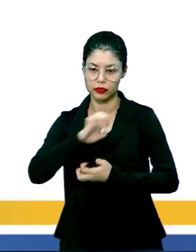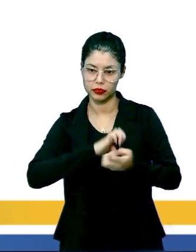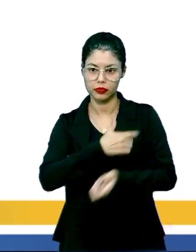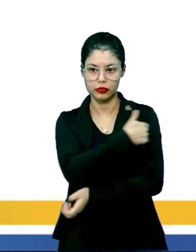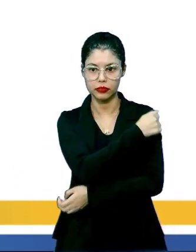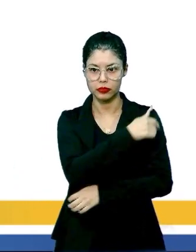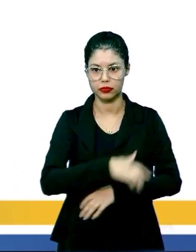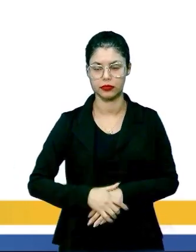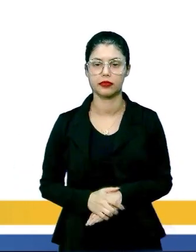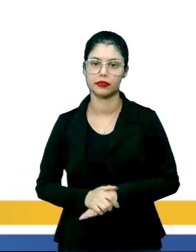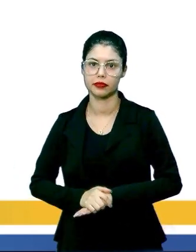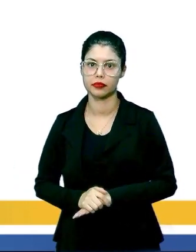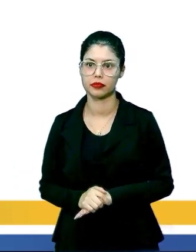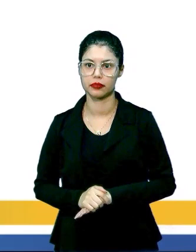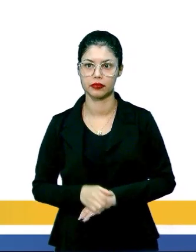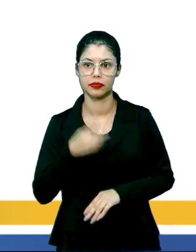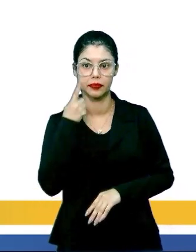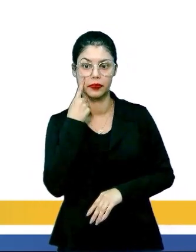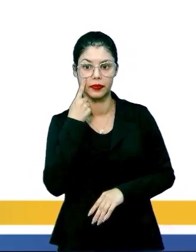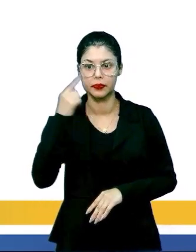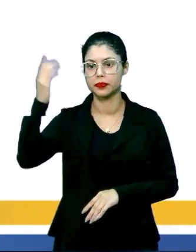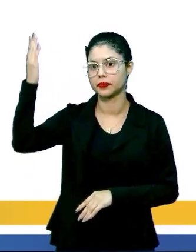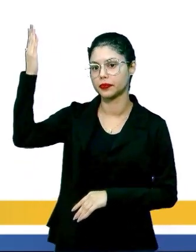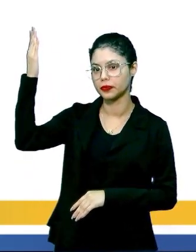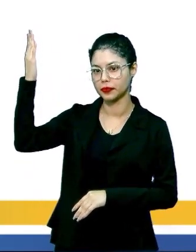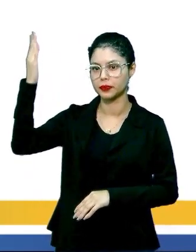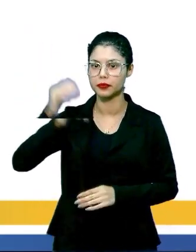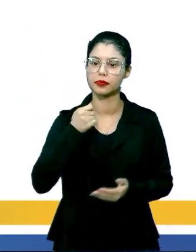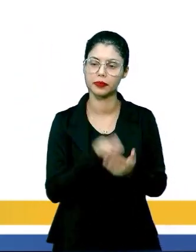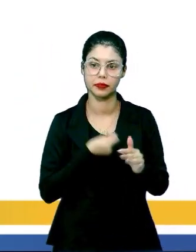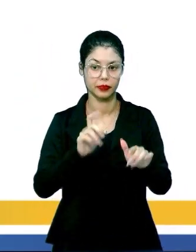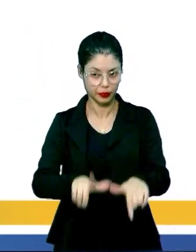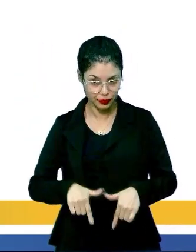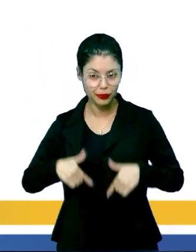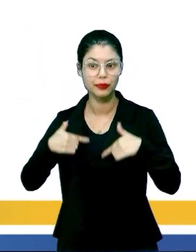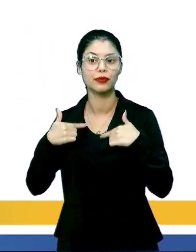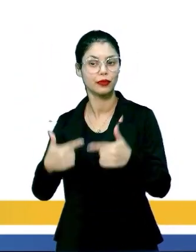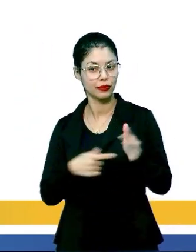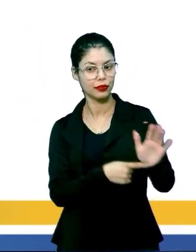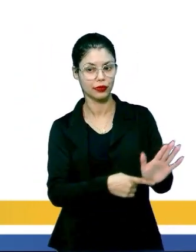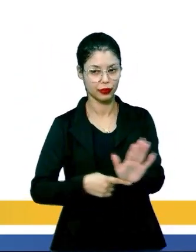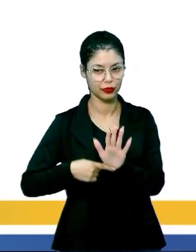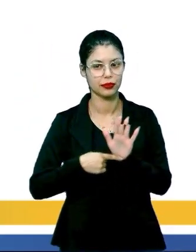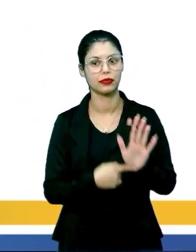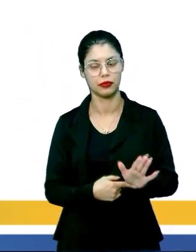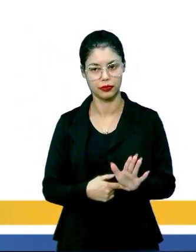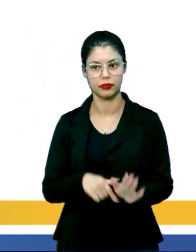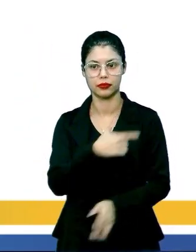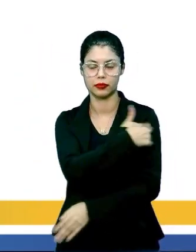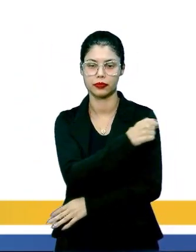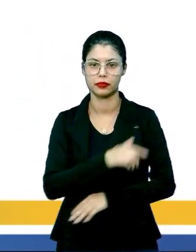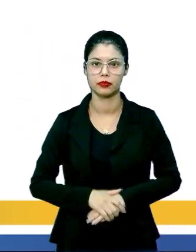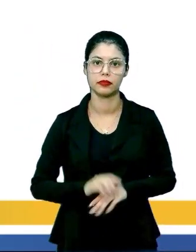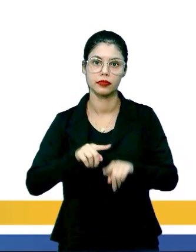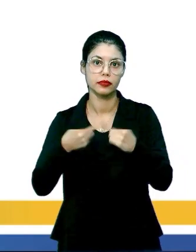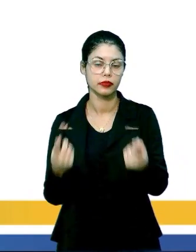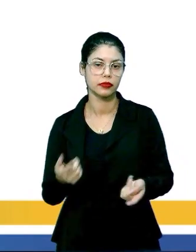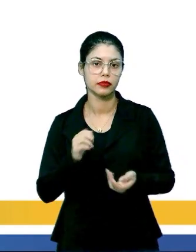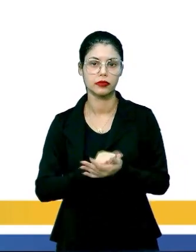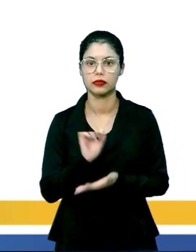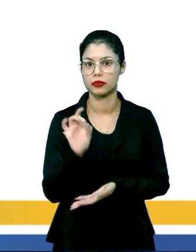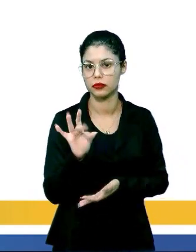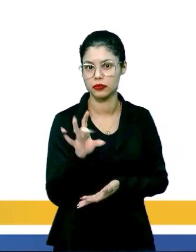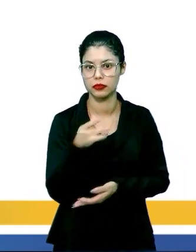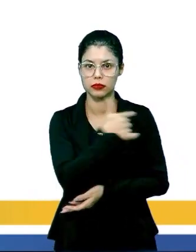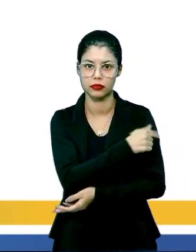da vacina. Visualizem aí a imagem, né? A resistência que os negros apresentavam para se vacinar. Mas não era